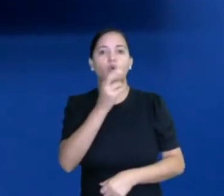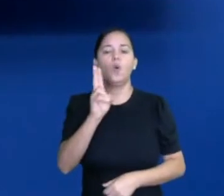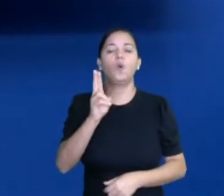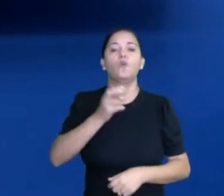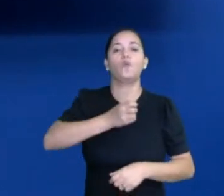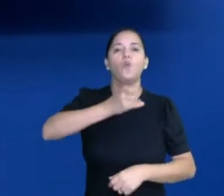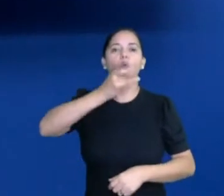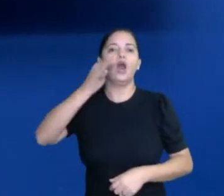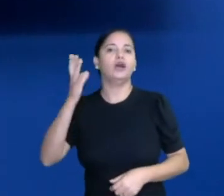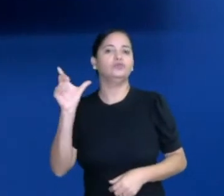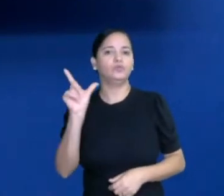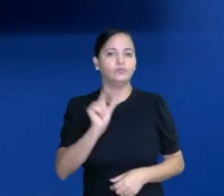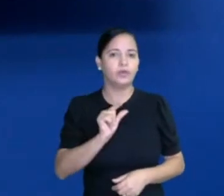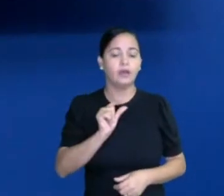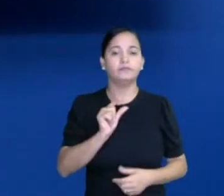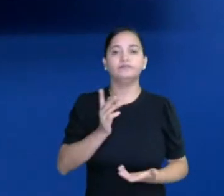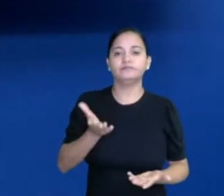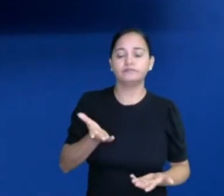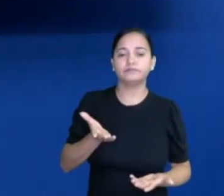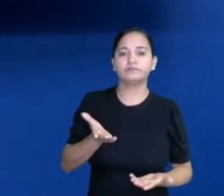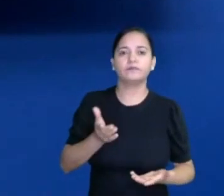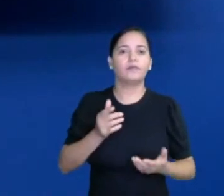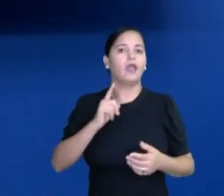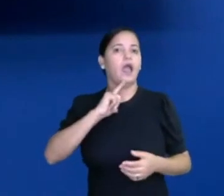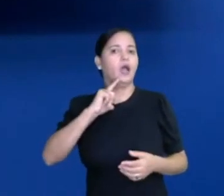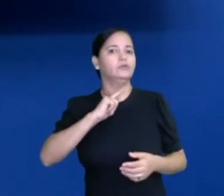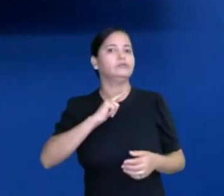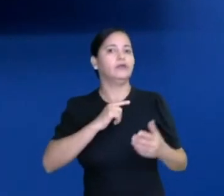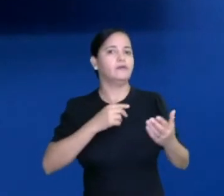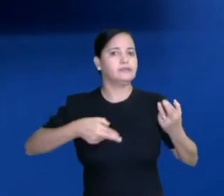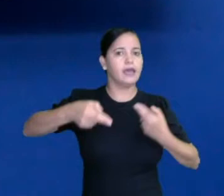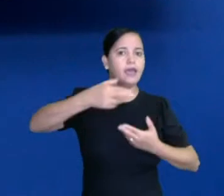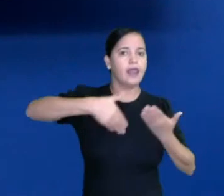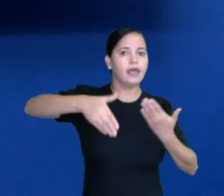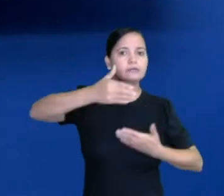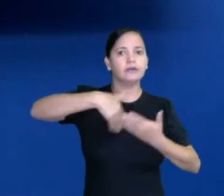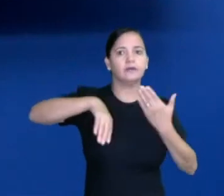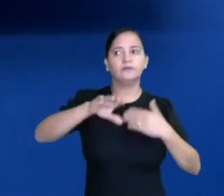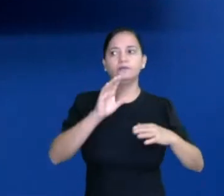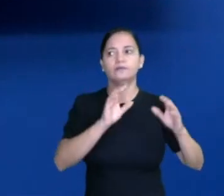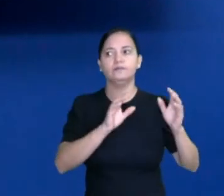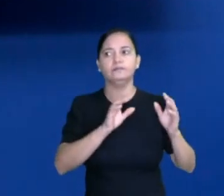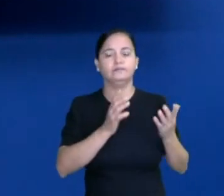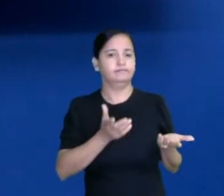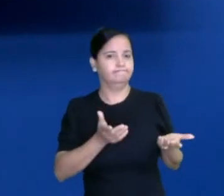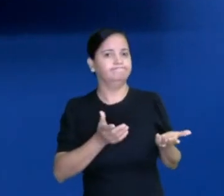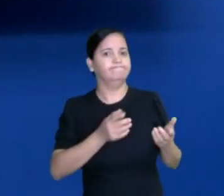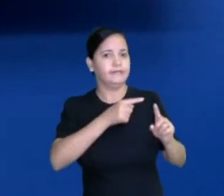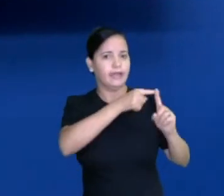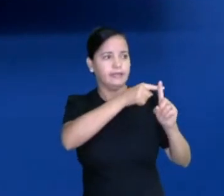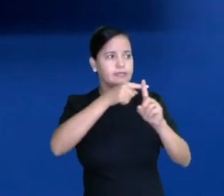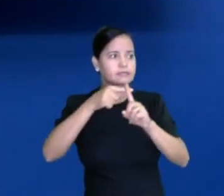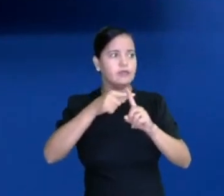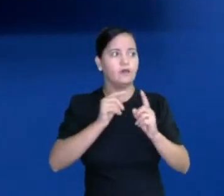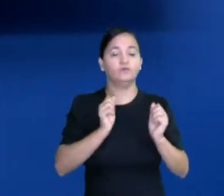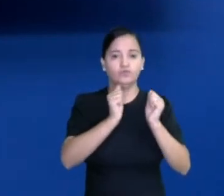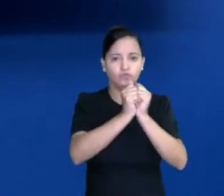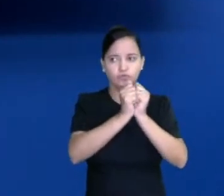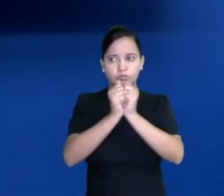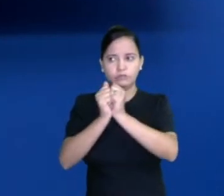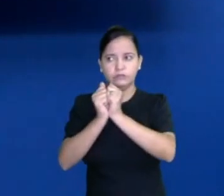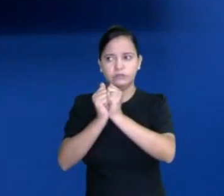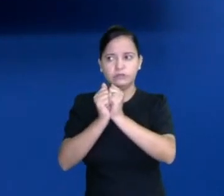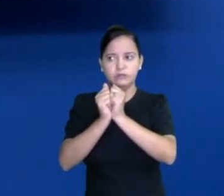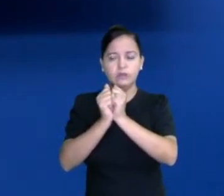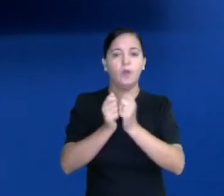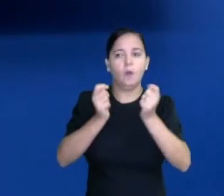ideia também, eu tenho uma relação aí com a adição também. Vejam porque elas são, ó, irmãzinhas, andam ali juntinhas. Porque aqui eu